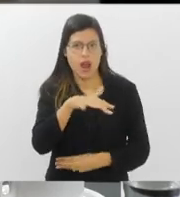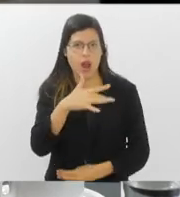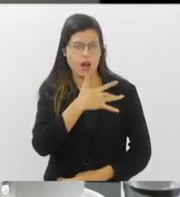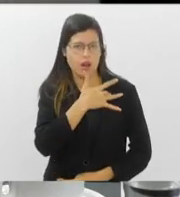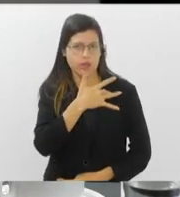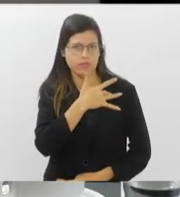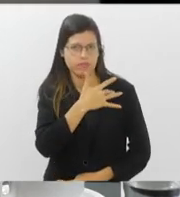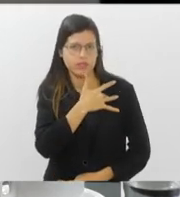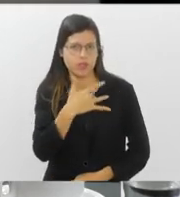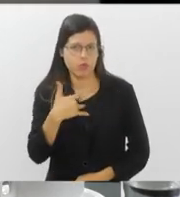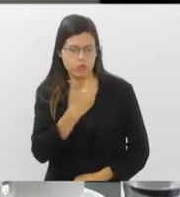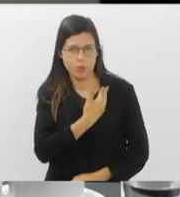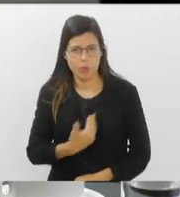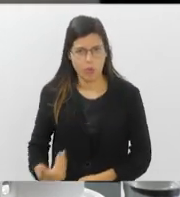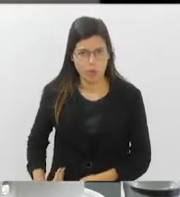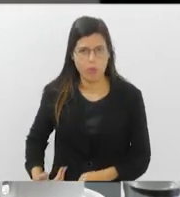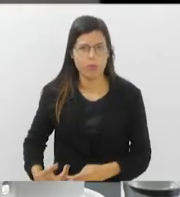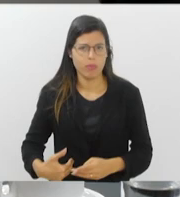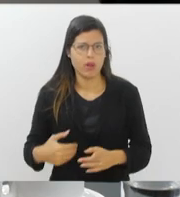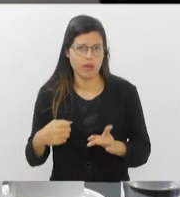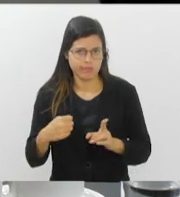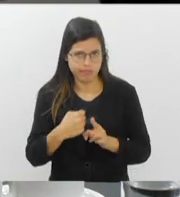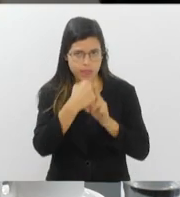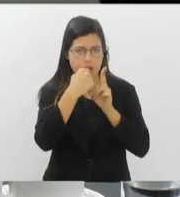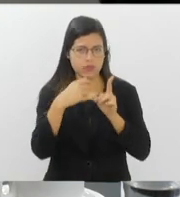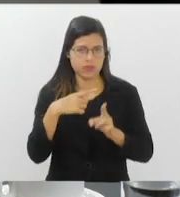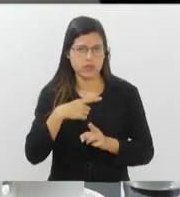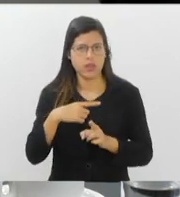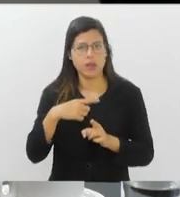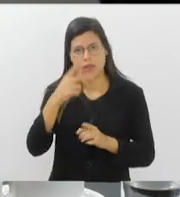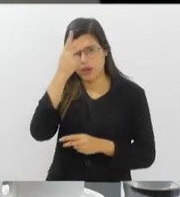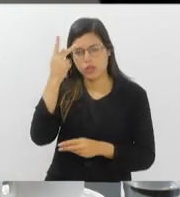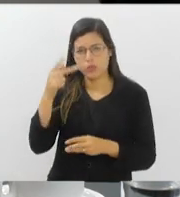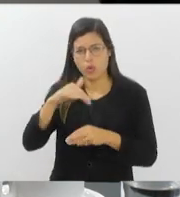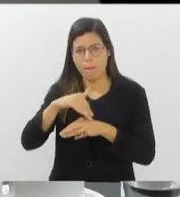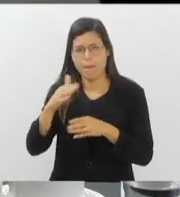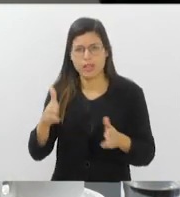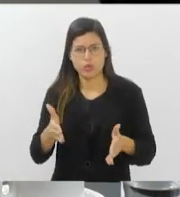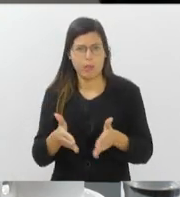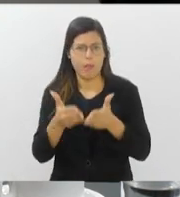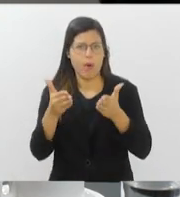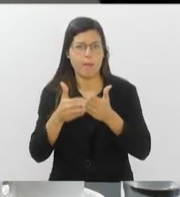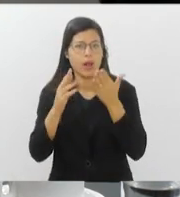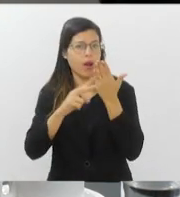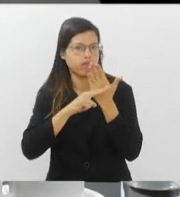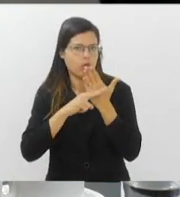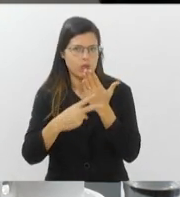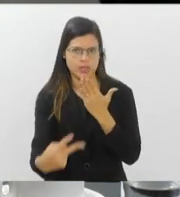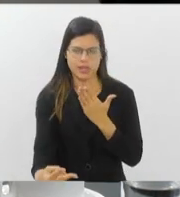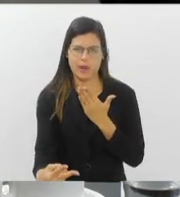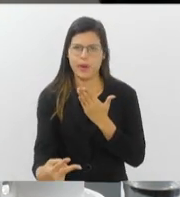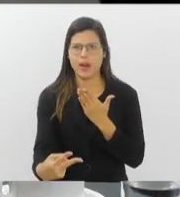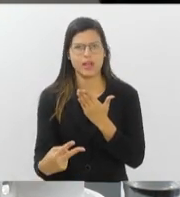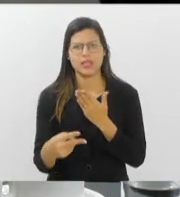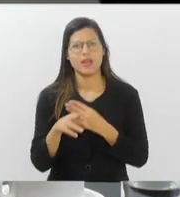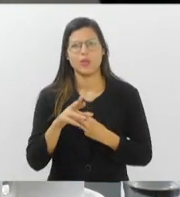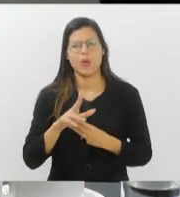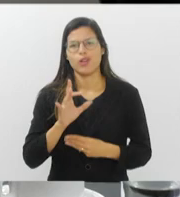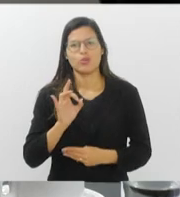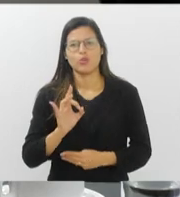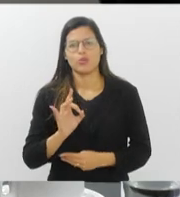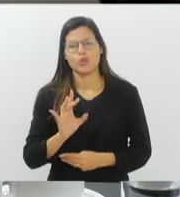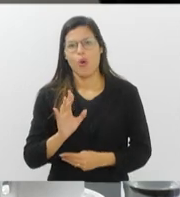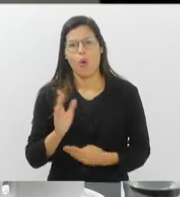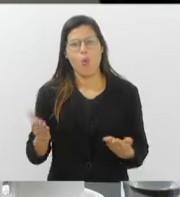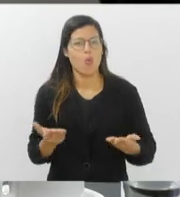isso, né? Principalmente os mais pobres. E as consequências não perduram só hoje, não.